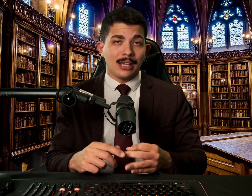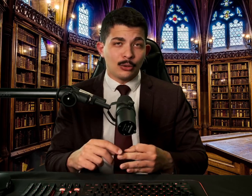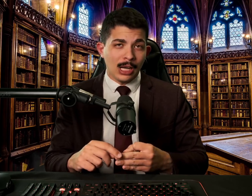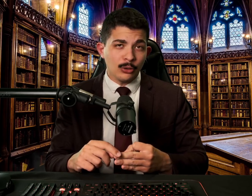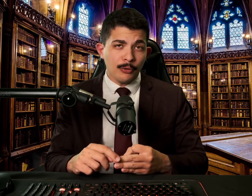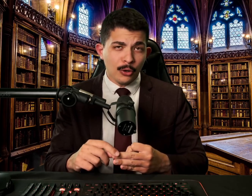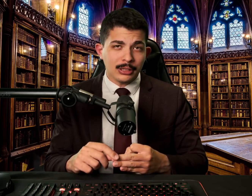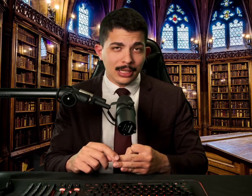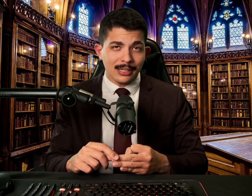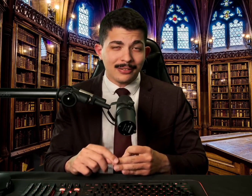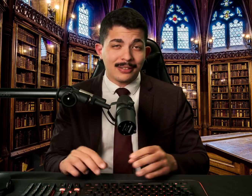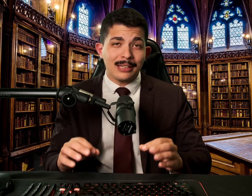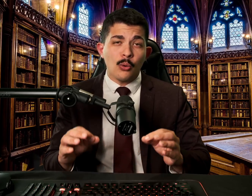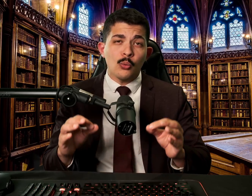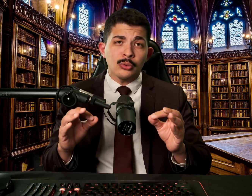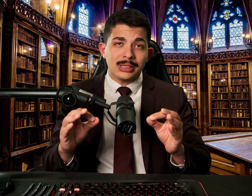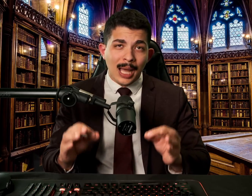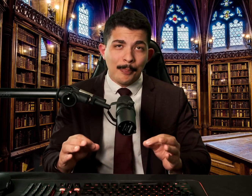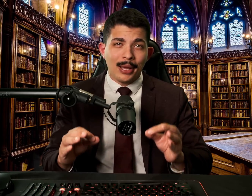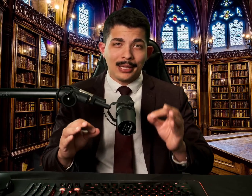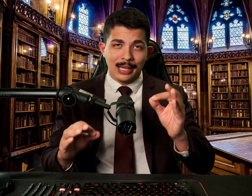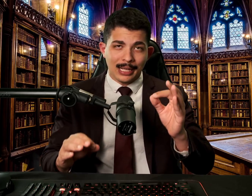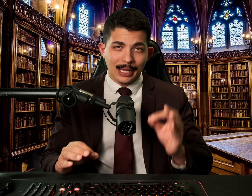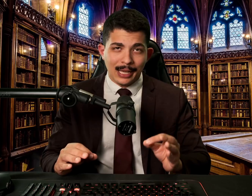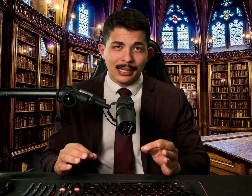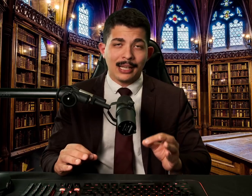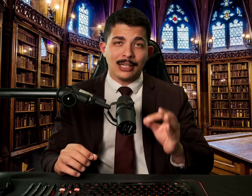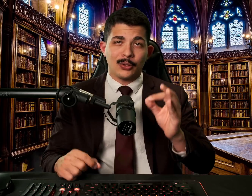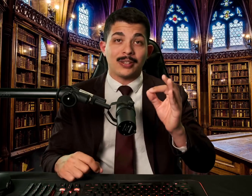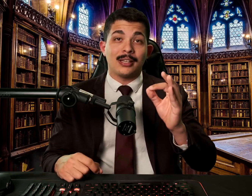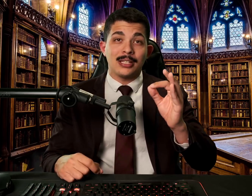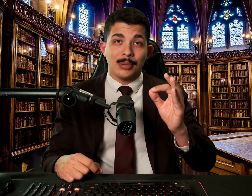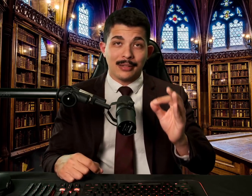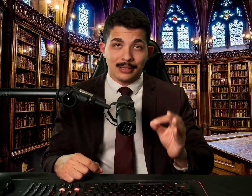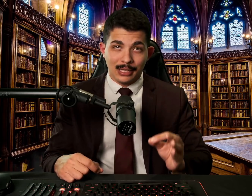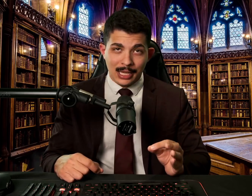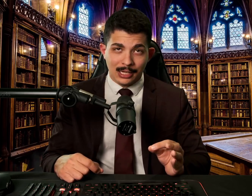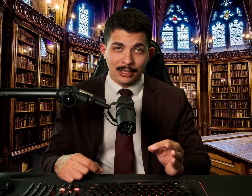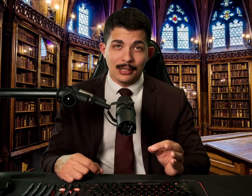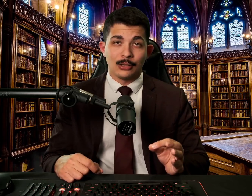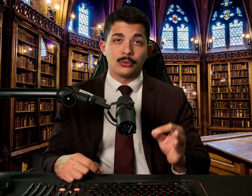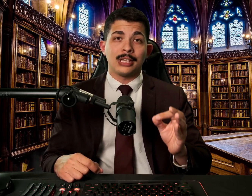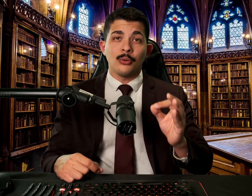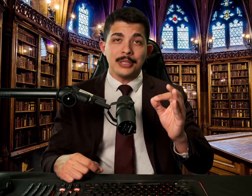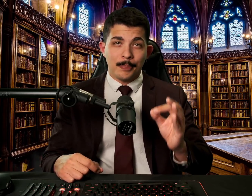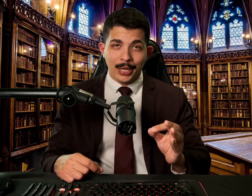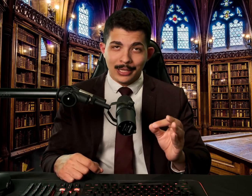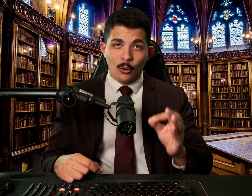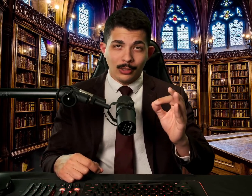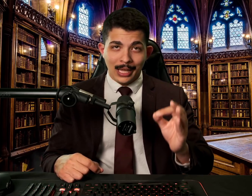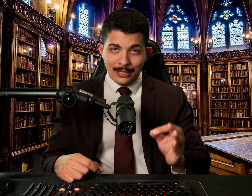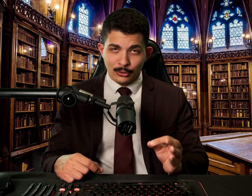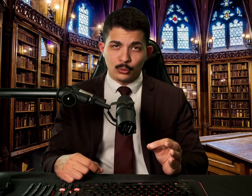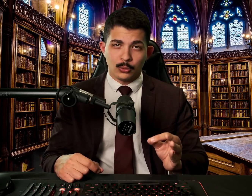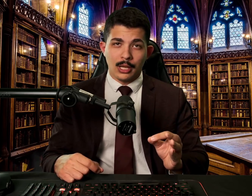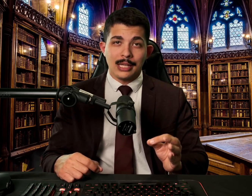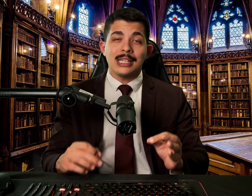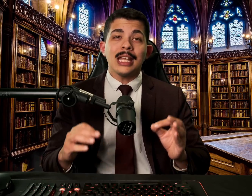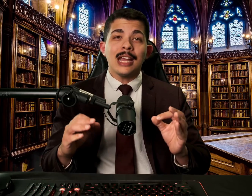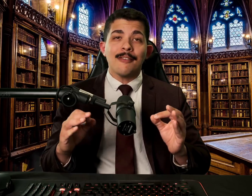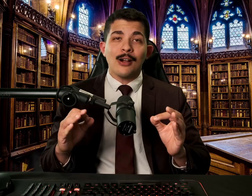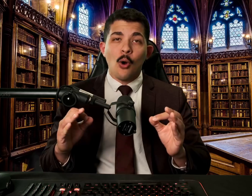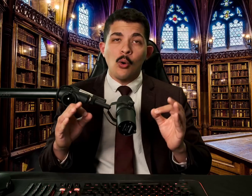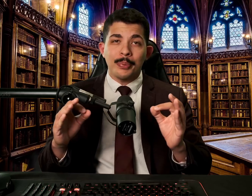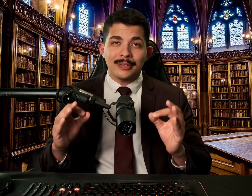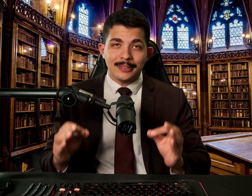Aziz, do Randolfo Rodrigues, deu um tapa na cara da sociedade brasileira, do cidadão de bem, honesto,